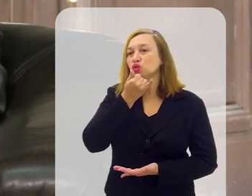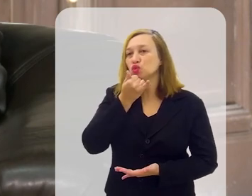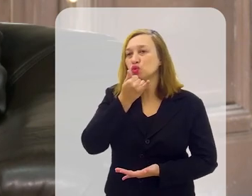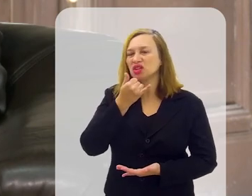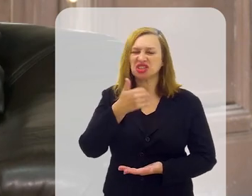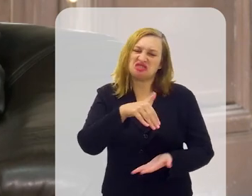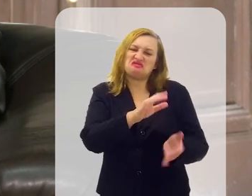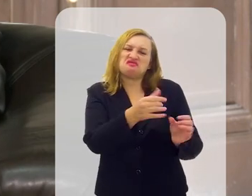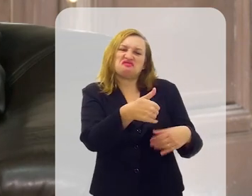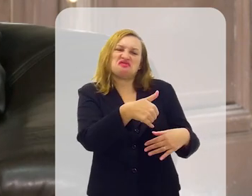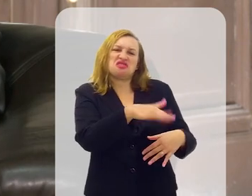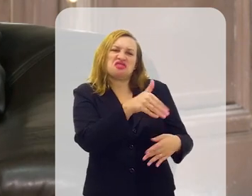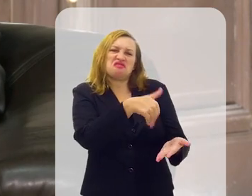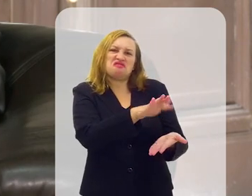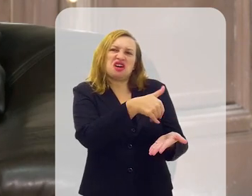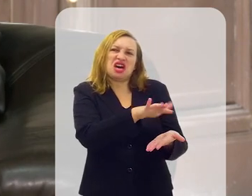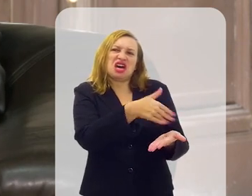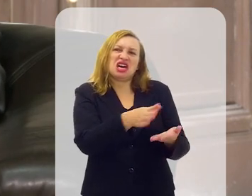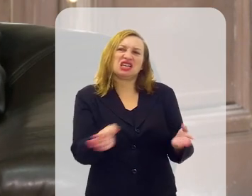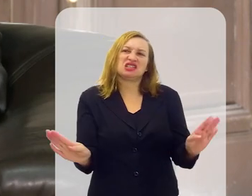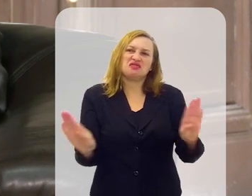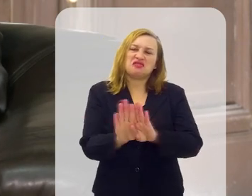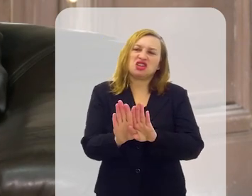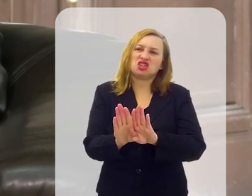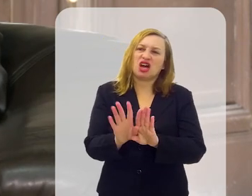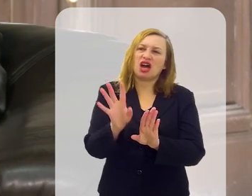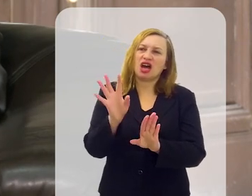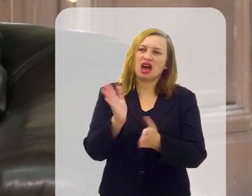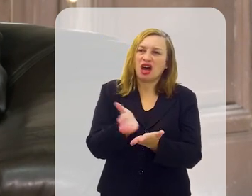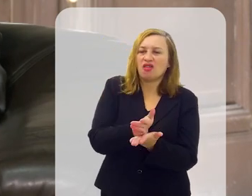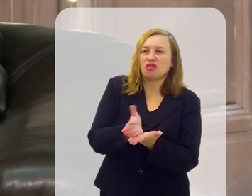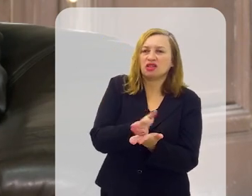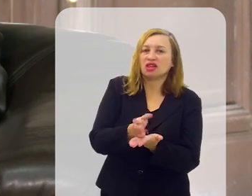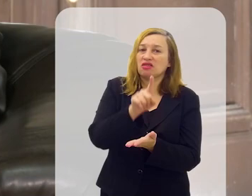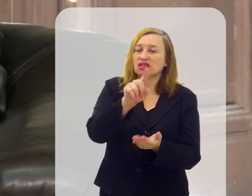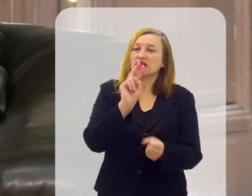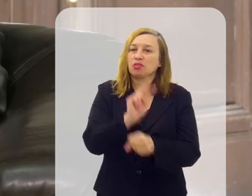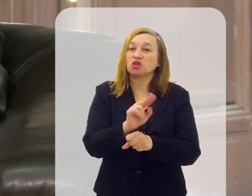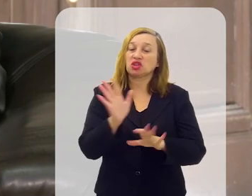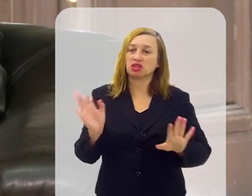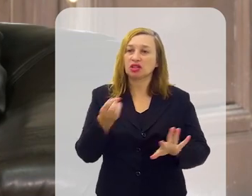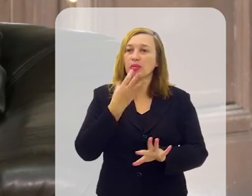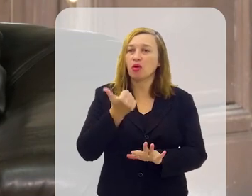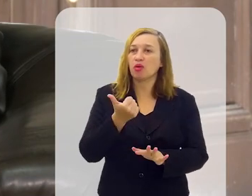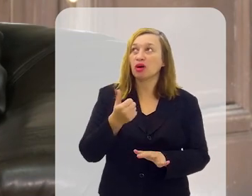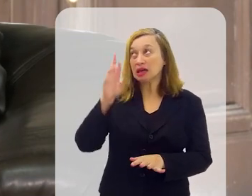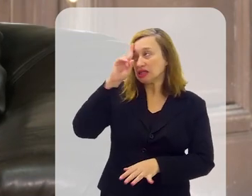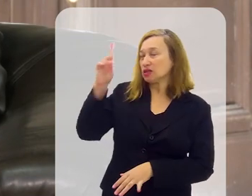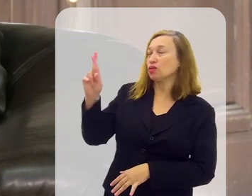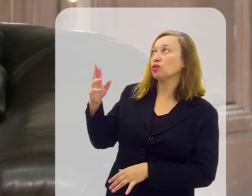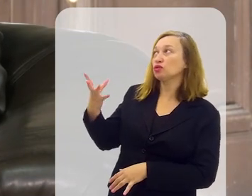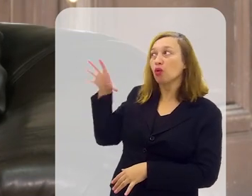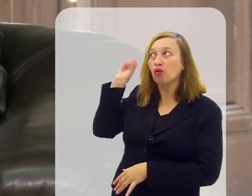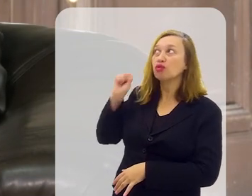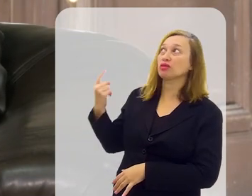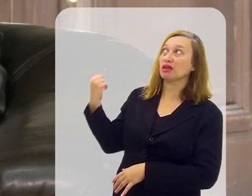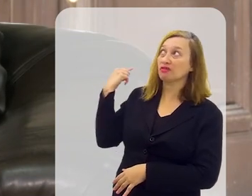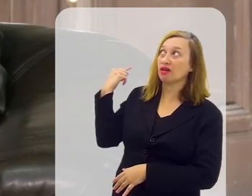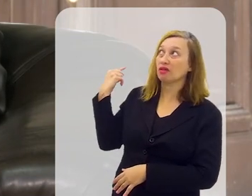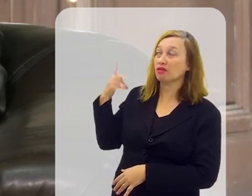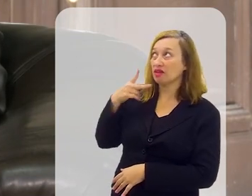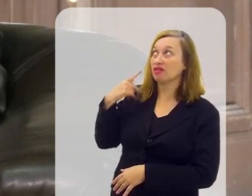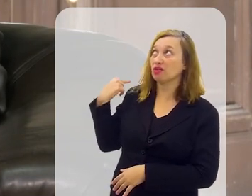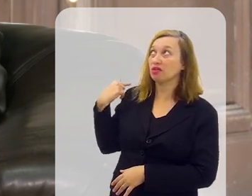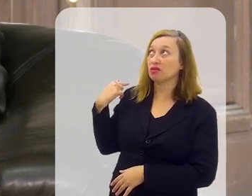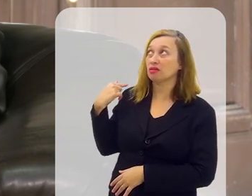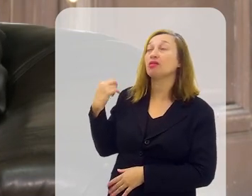verdade. Ele falou assim, então tu vai, se a fronteira fechar, tu tá protegido. Eu falei, tá bom. Falei, senhor, o senhor escutou o que ele falou?